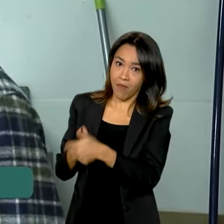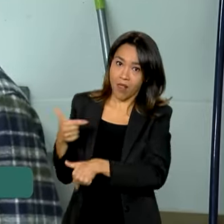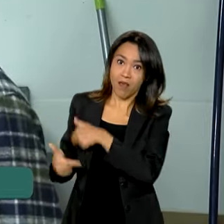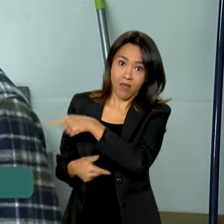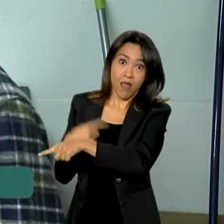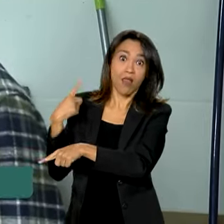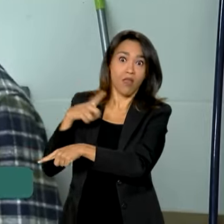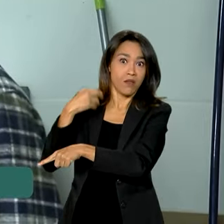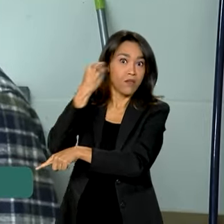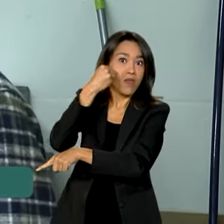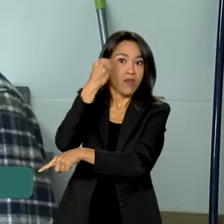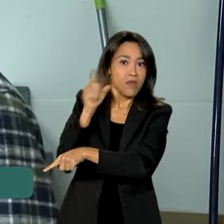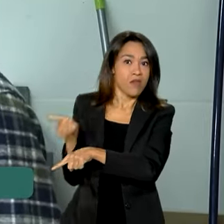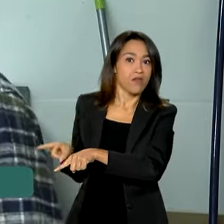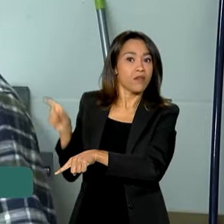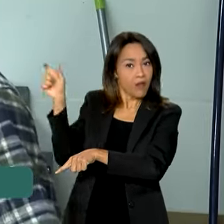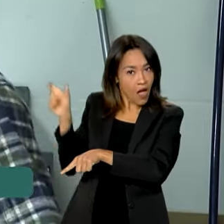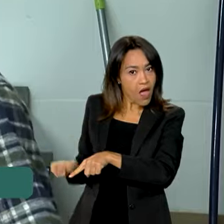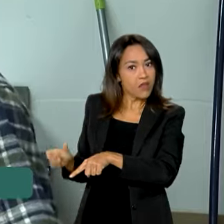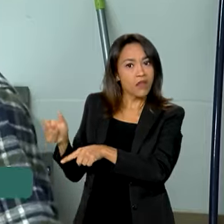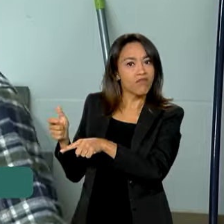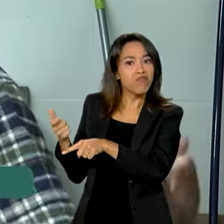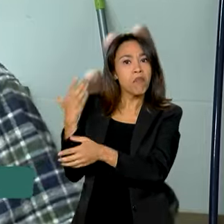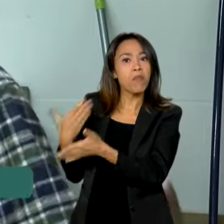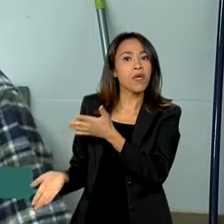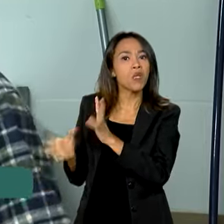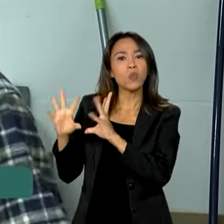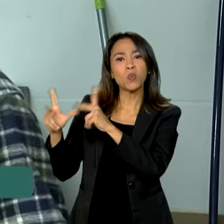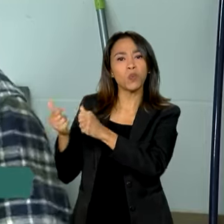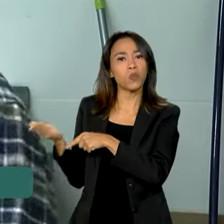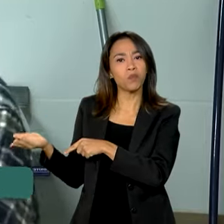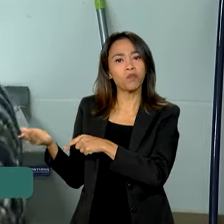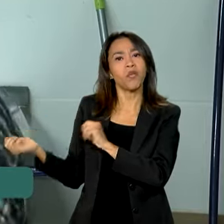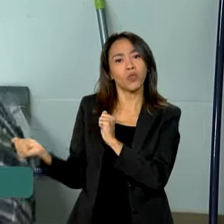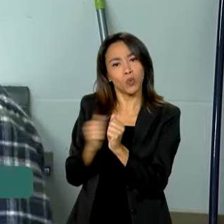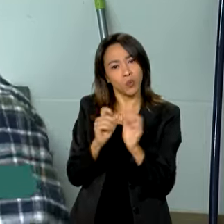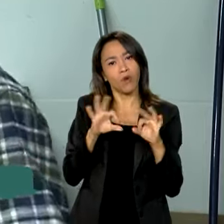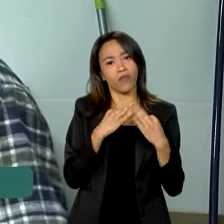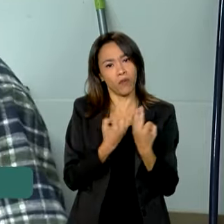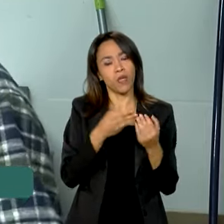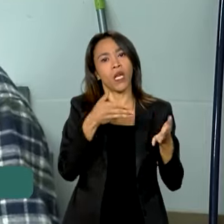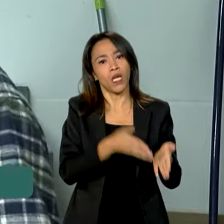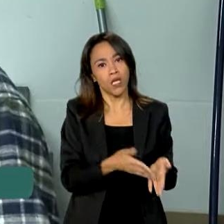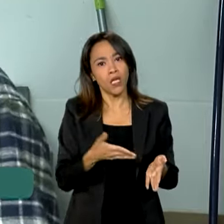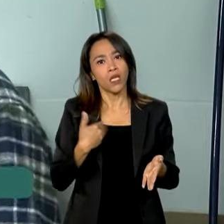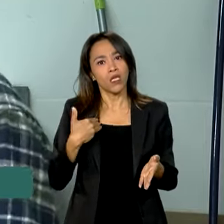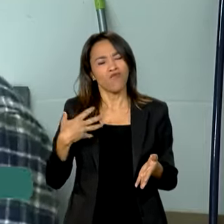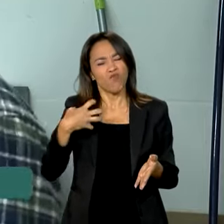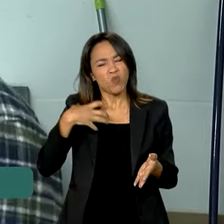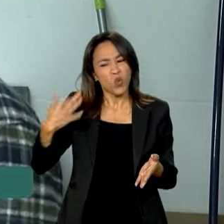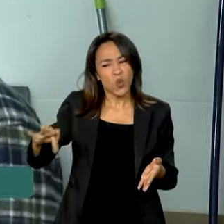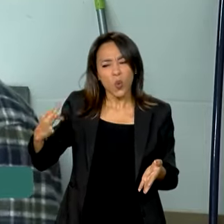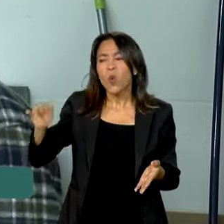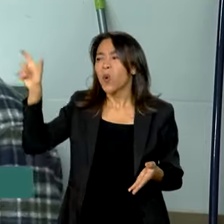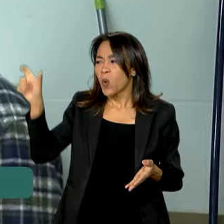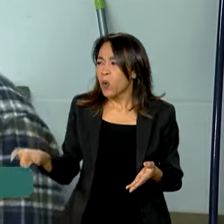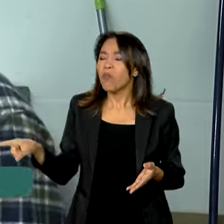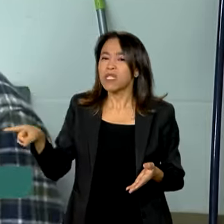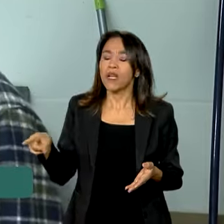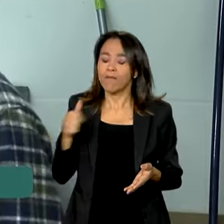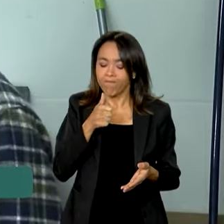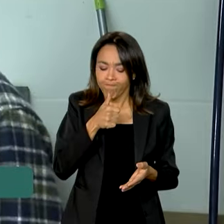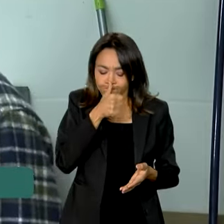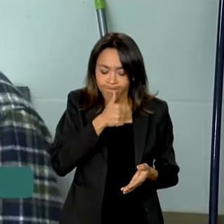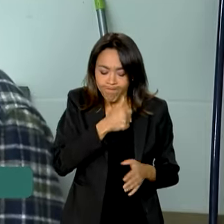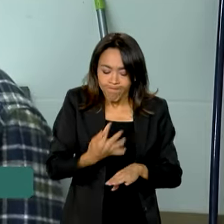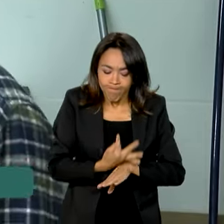tem experiência, e é uma pessoa que perdeu tudo, né? Tá aqui com a família dela e já tá, mesmo nesse momento de dor, ela tá tendo força para